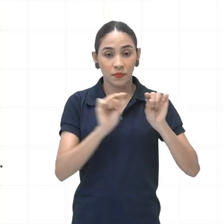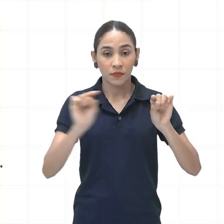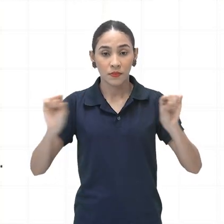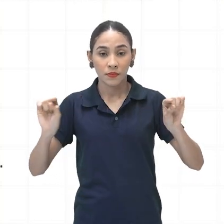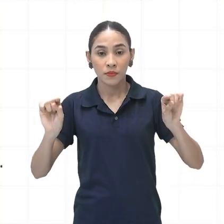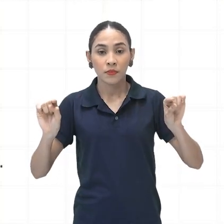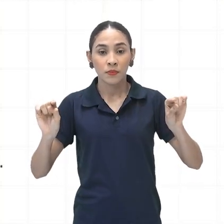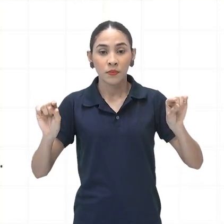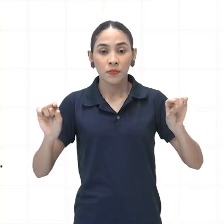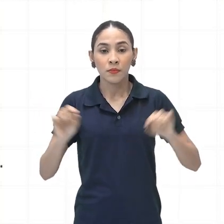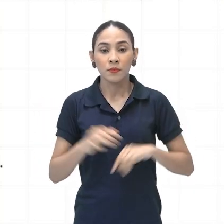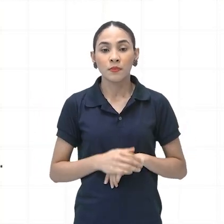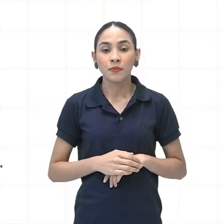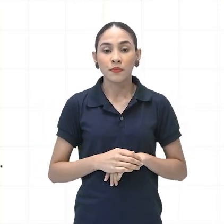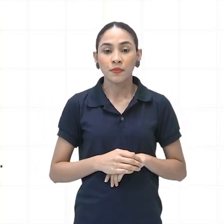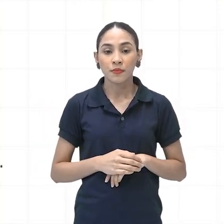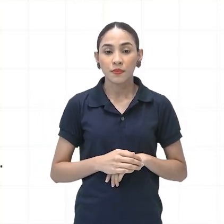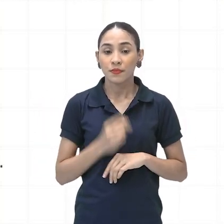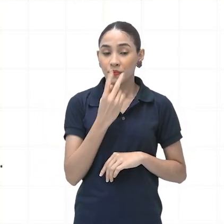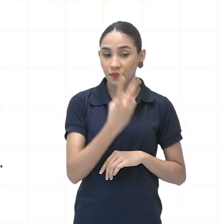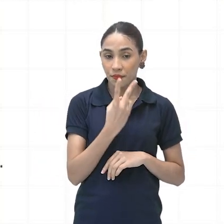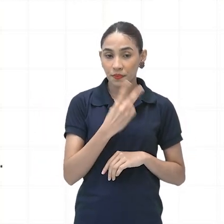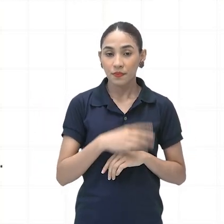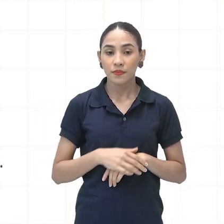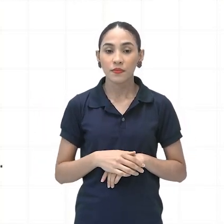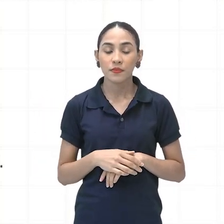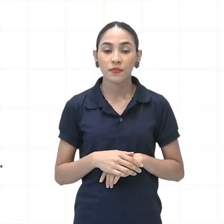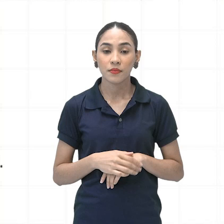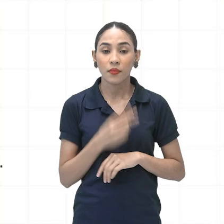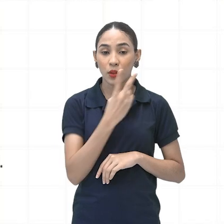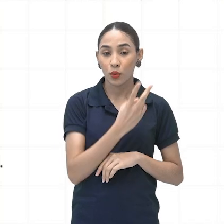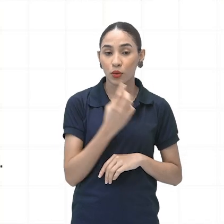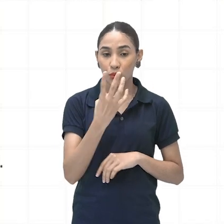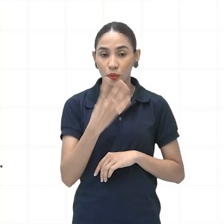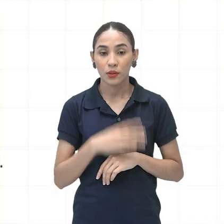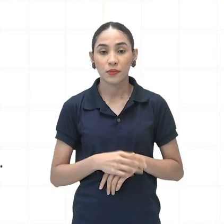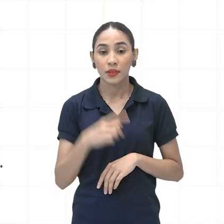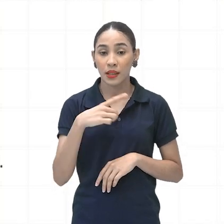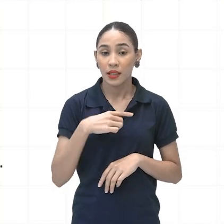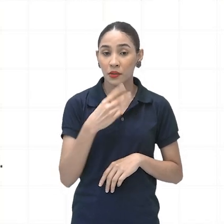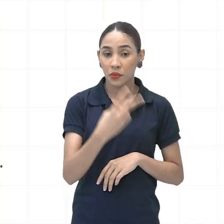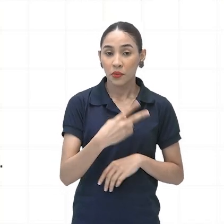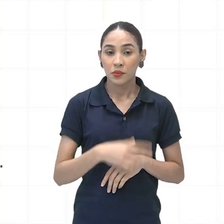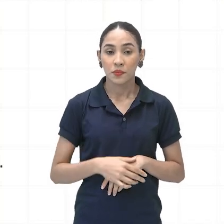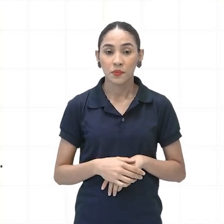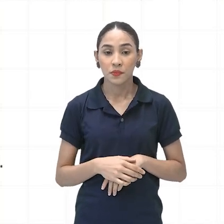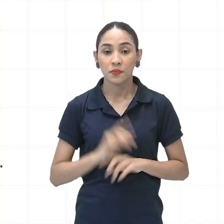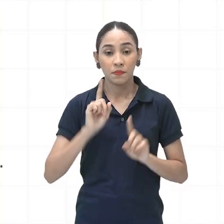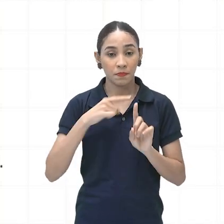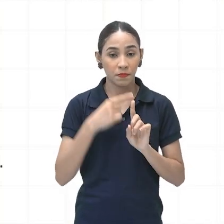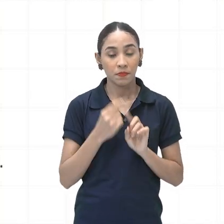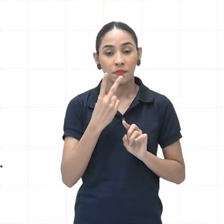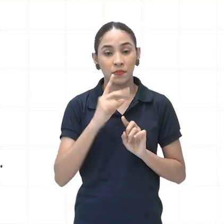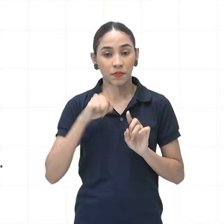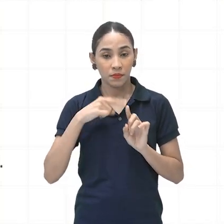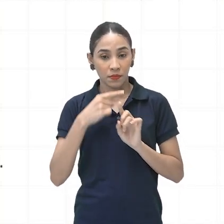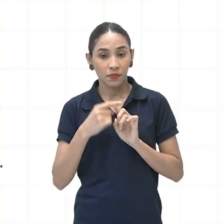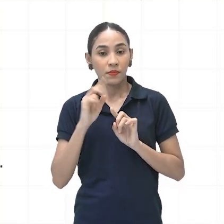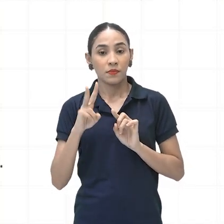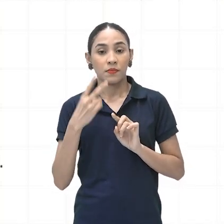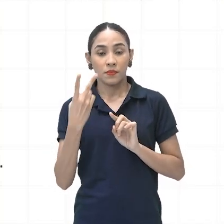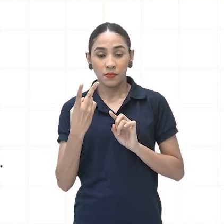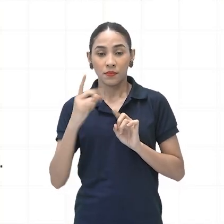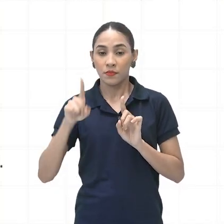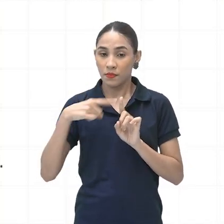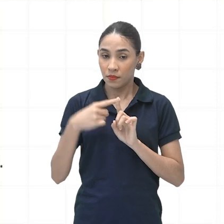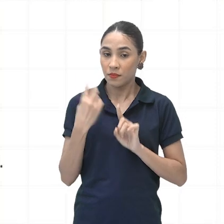essa medida que vale 2, né? De 2 a 4 tem 2. Então, mais 2 e mais